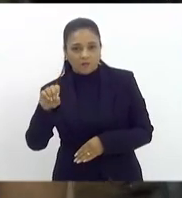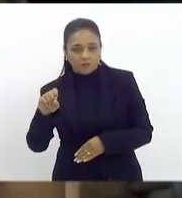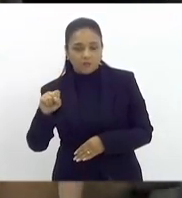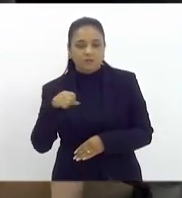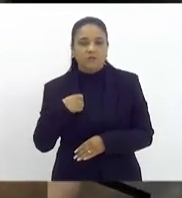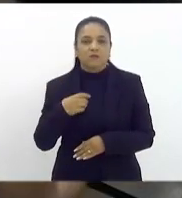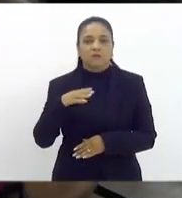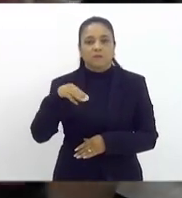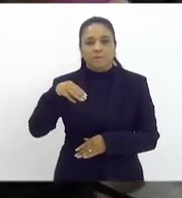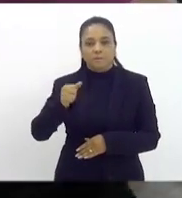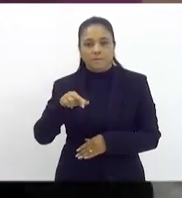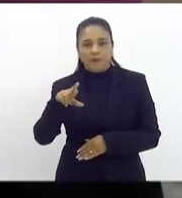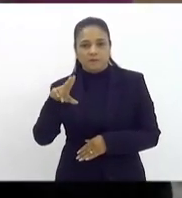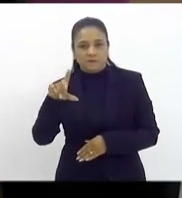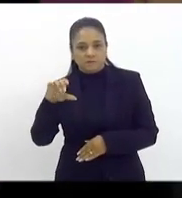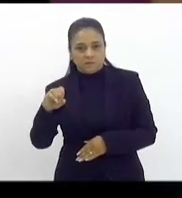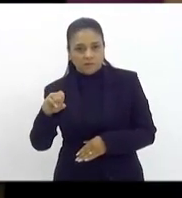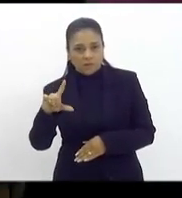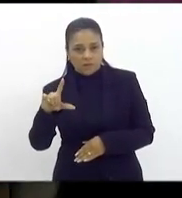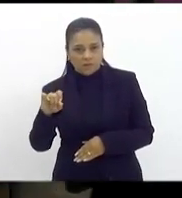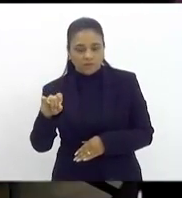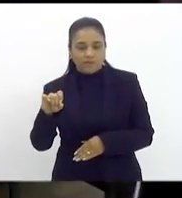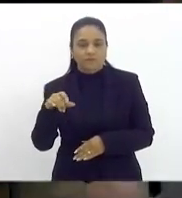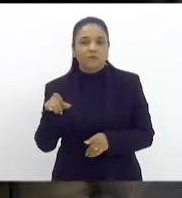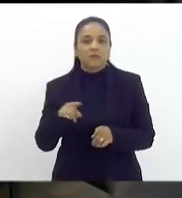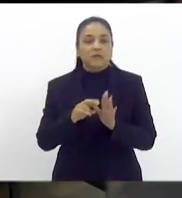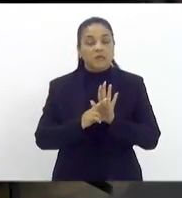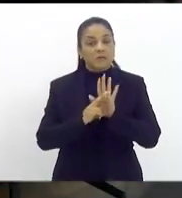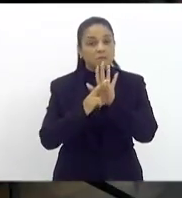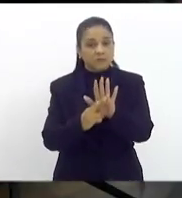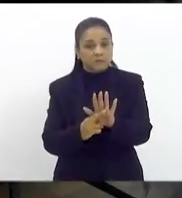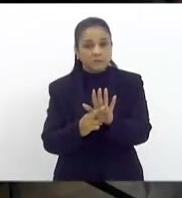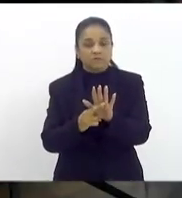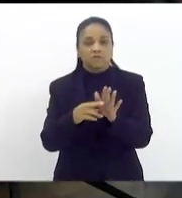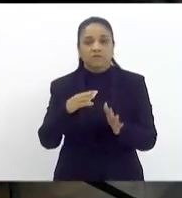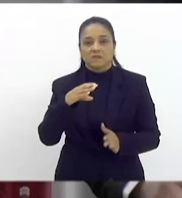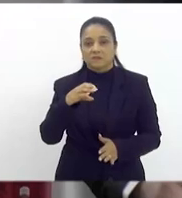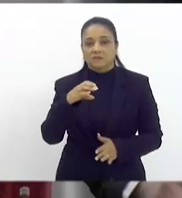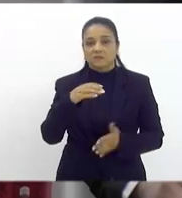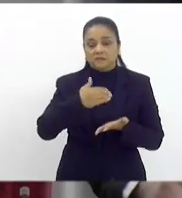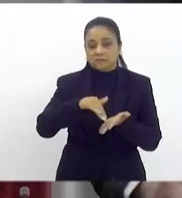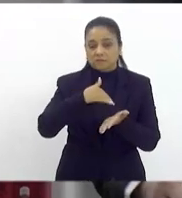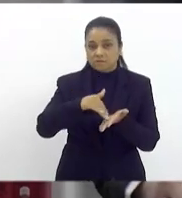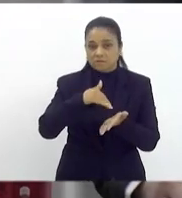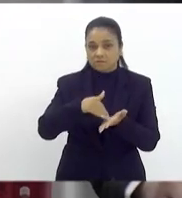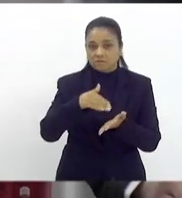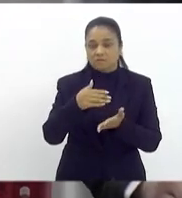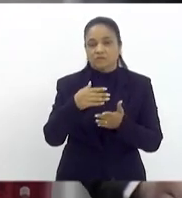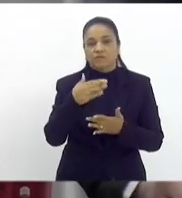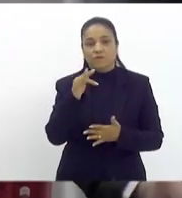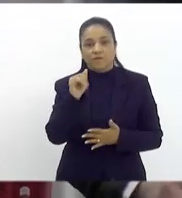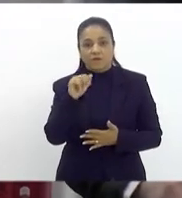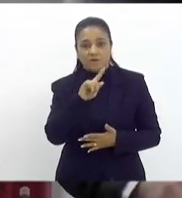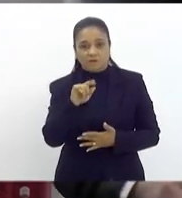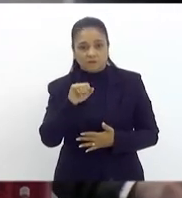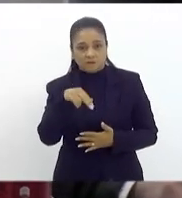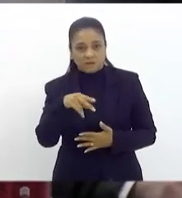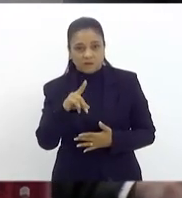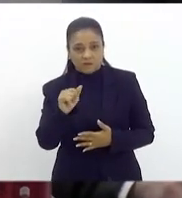Salomão, respectivamente representando o CEFAZ, Secretaria Municipal de Fazenda, Ancine, ECAD,